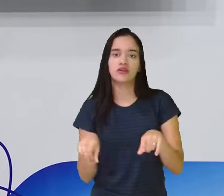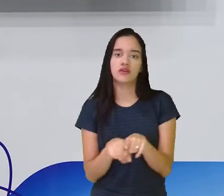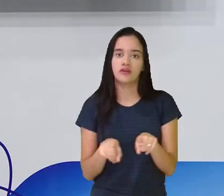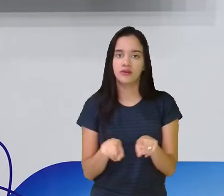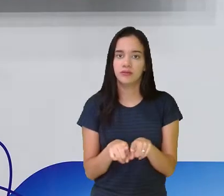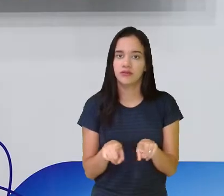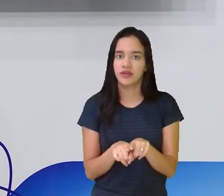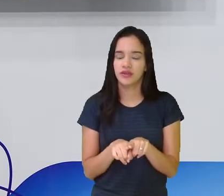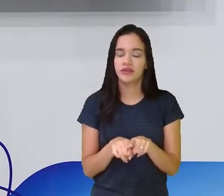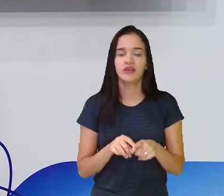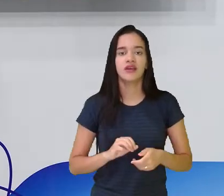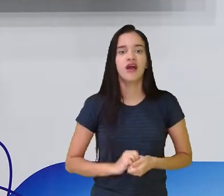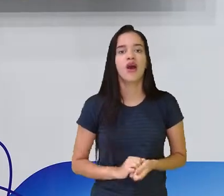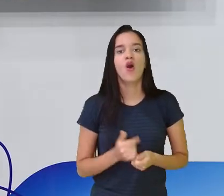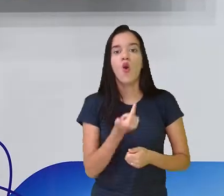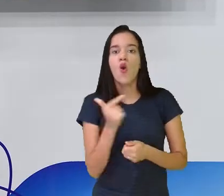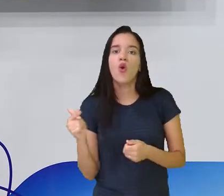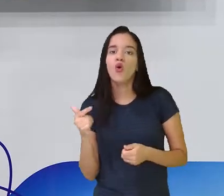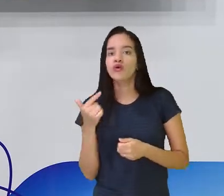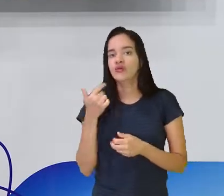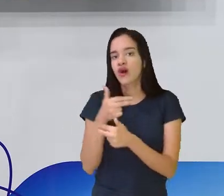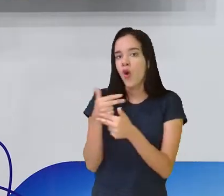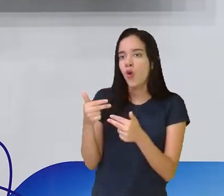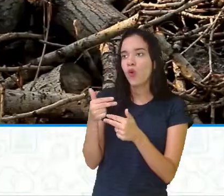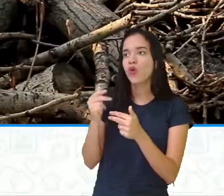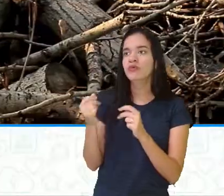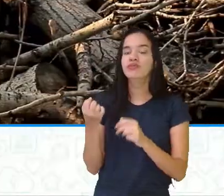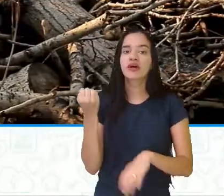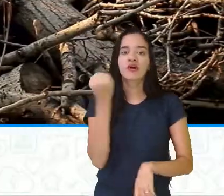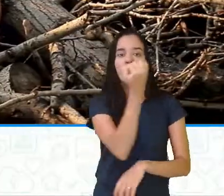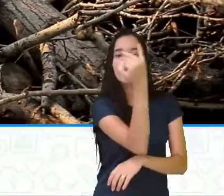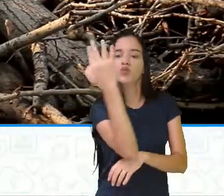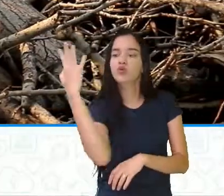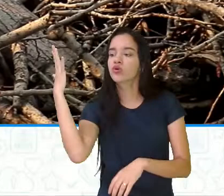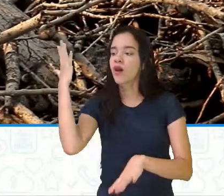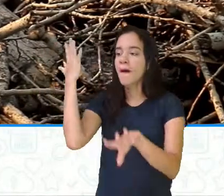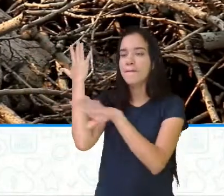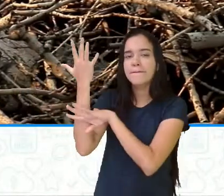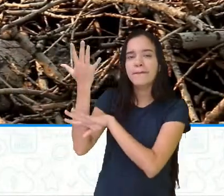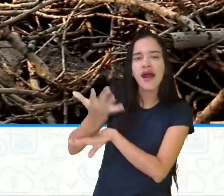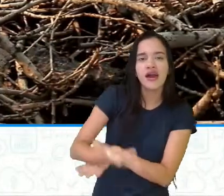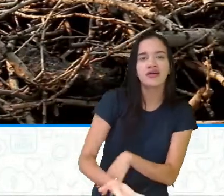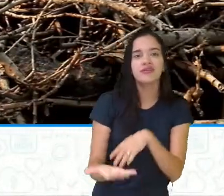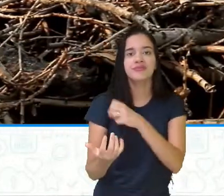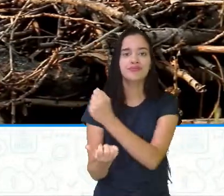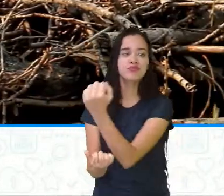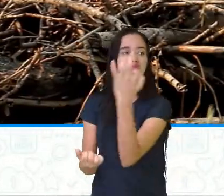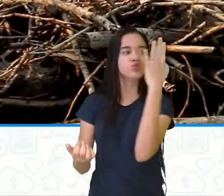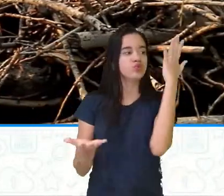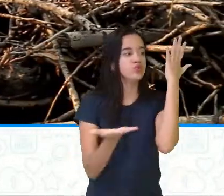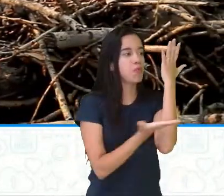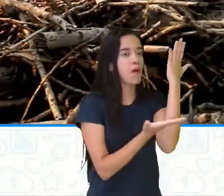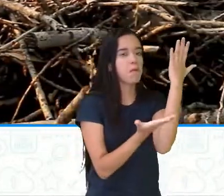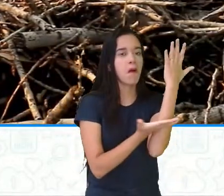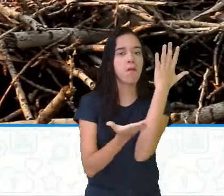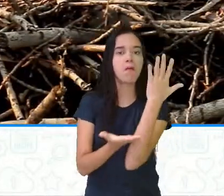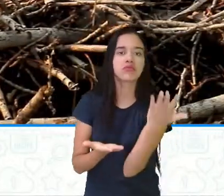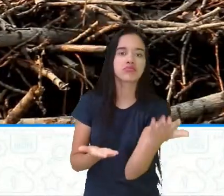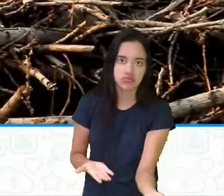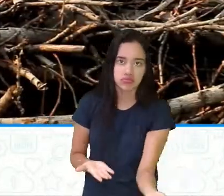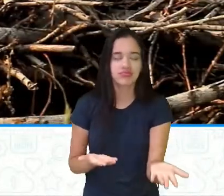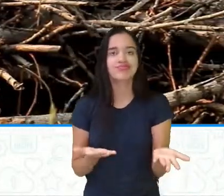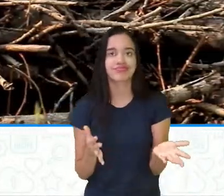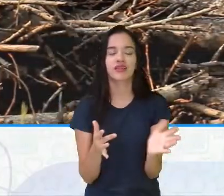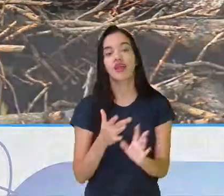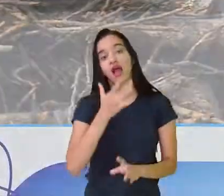da terra, tá certo? Outra coisa, desmatamento. Estão destruindo muitos bosques, estão destruindo muitas florestas,